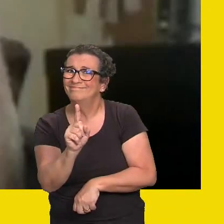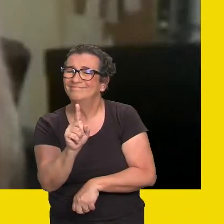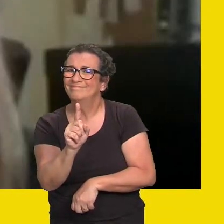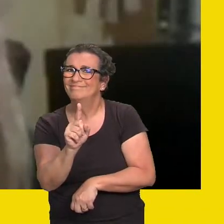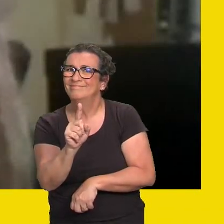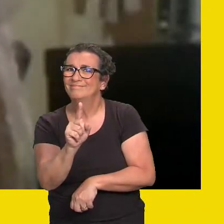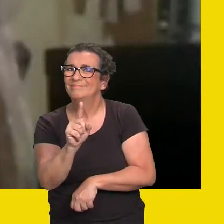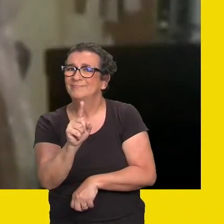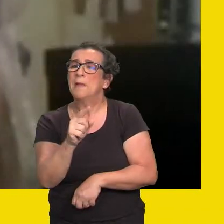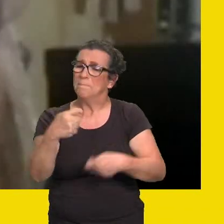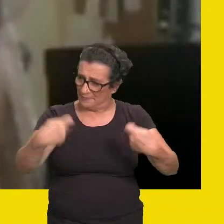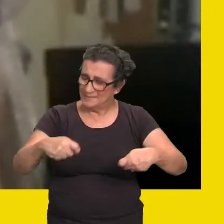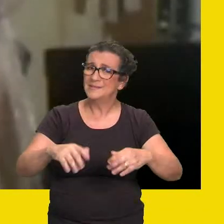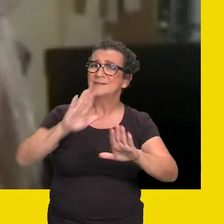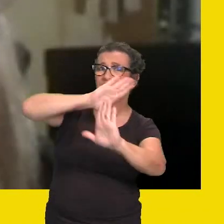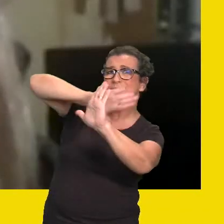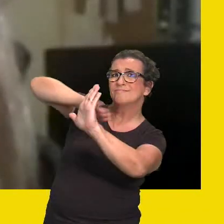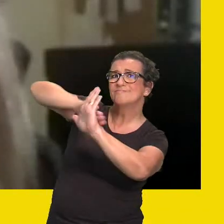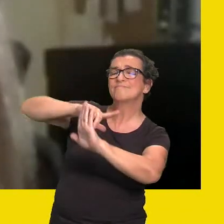saber.